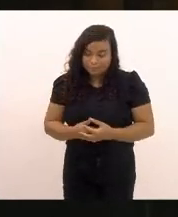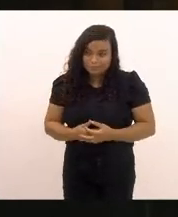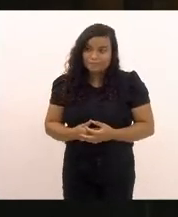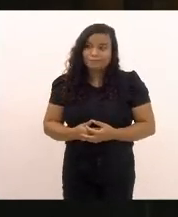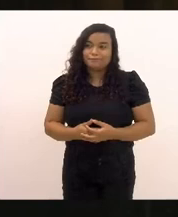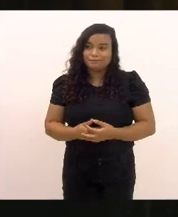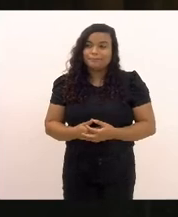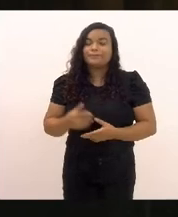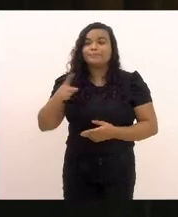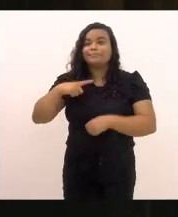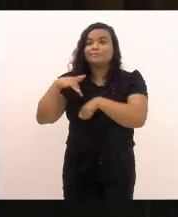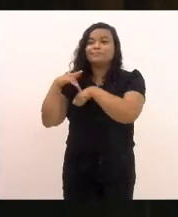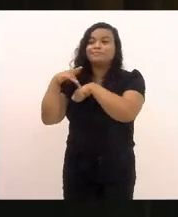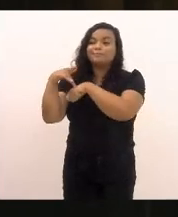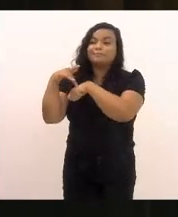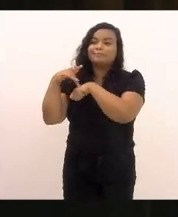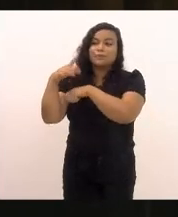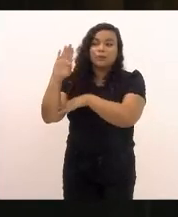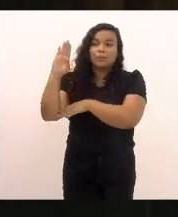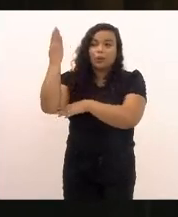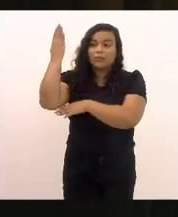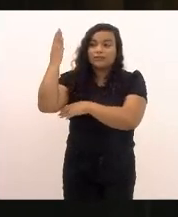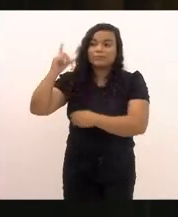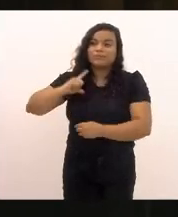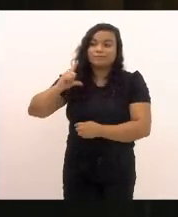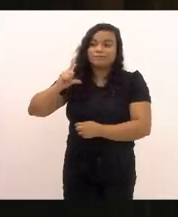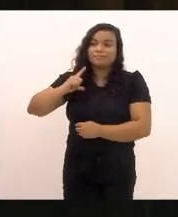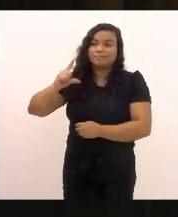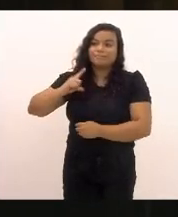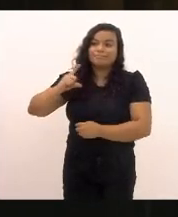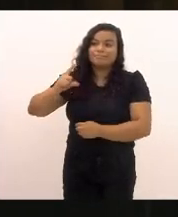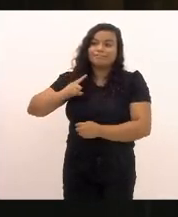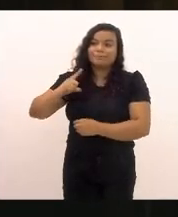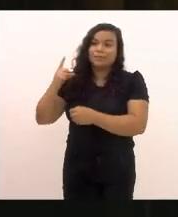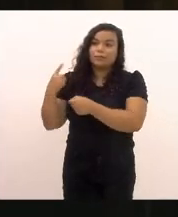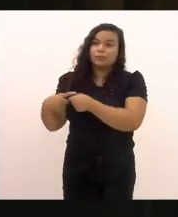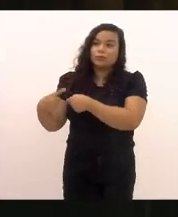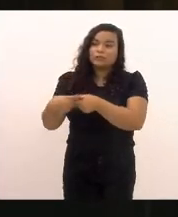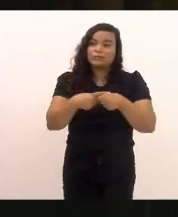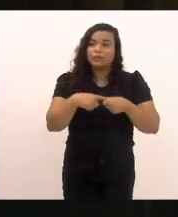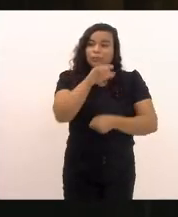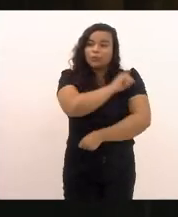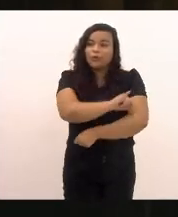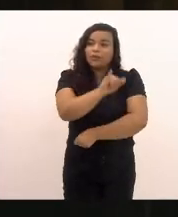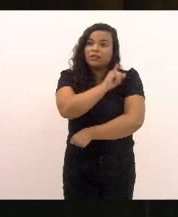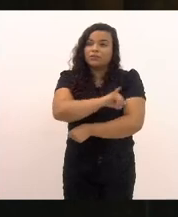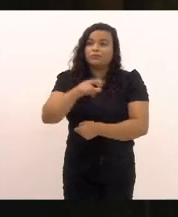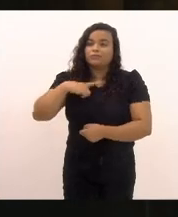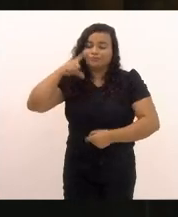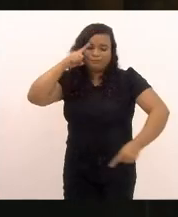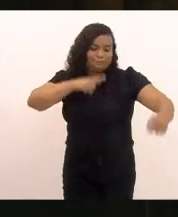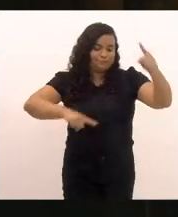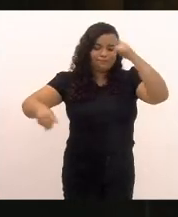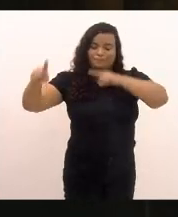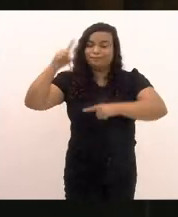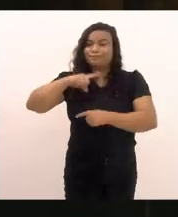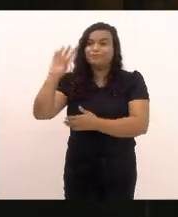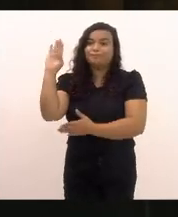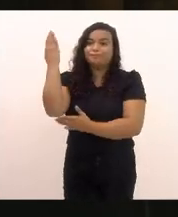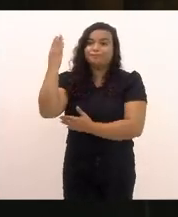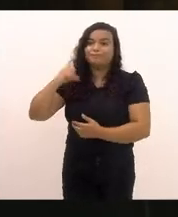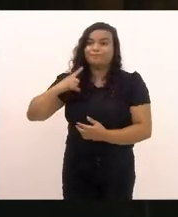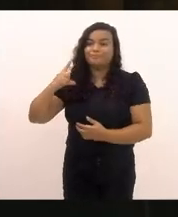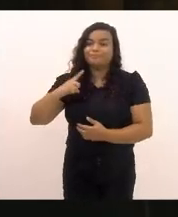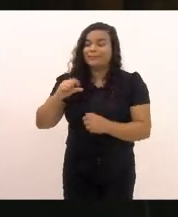que a hipocrisia reina no município do Rio de Janeiro. Deixar bem claro para